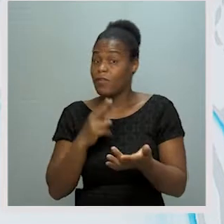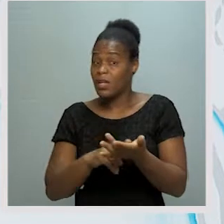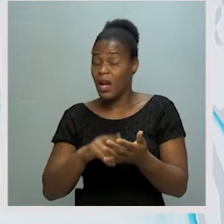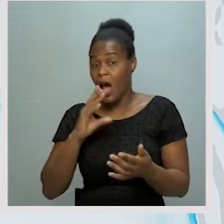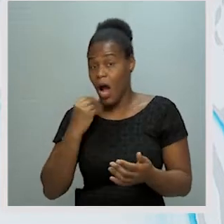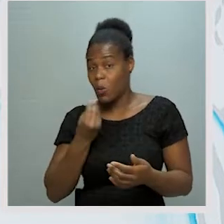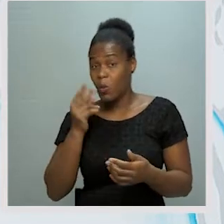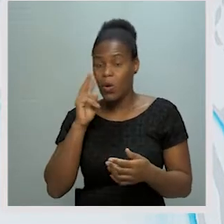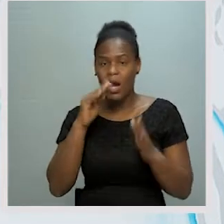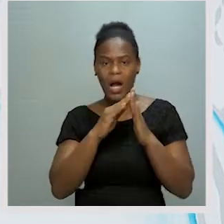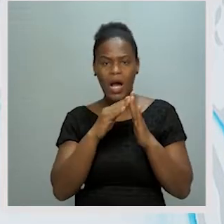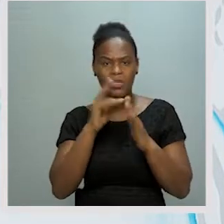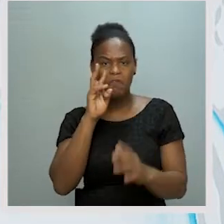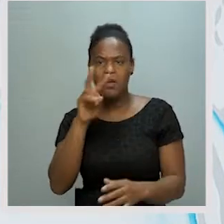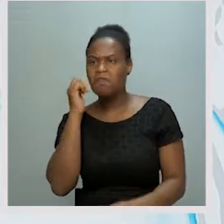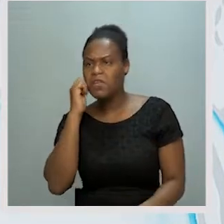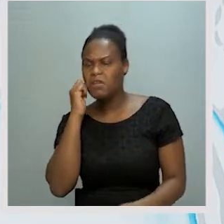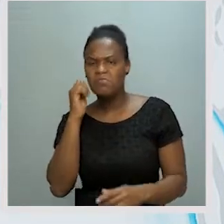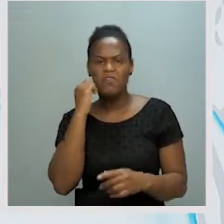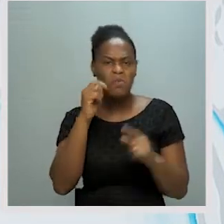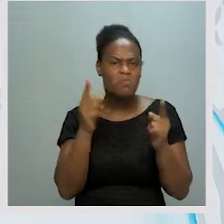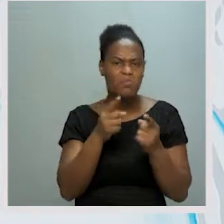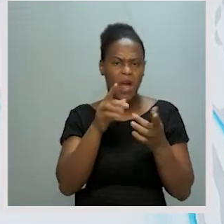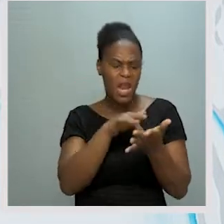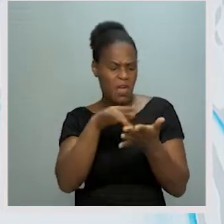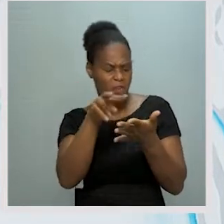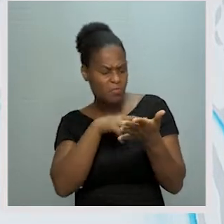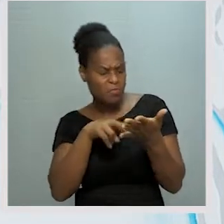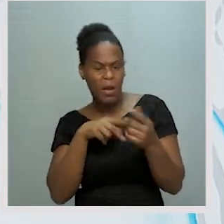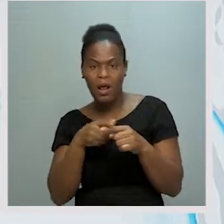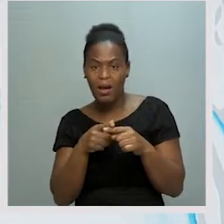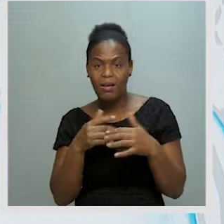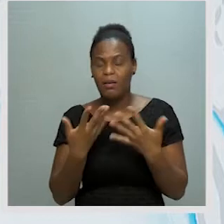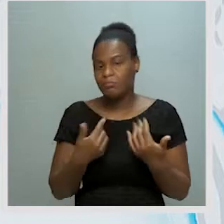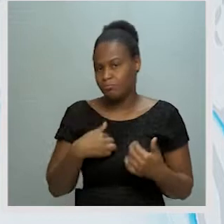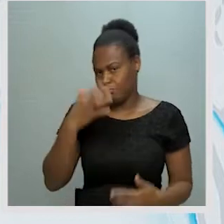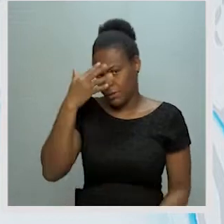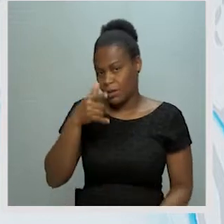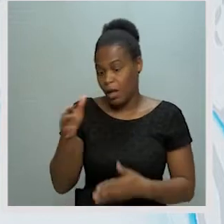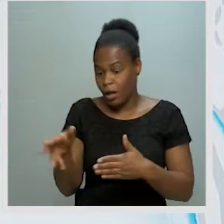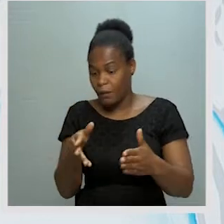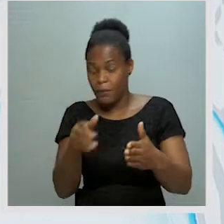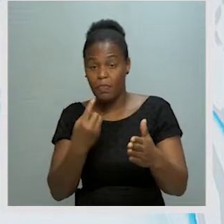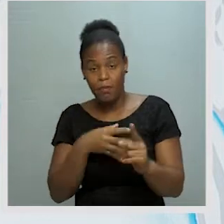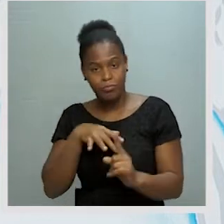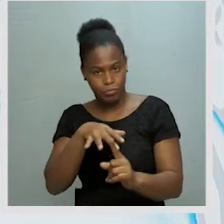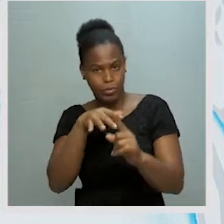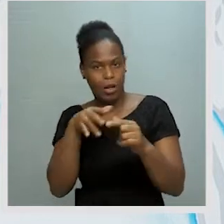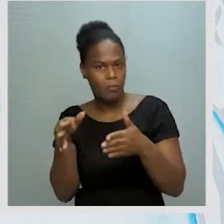estão em casa a ver filmes, séries, a ler livros interessantes, e acho que é este o caminho que nós devemos